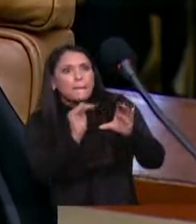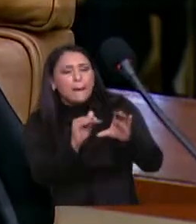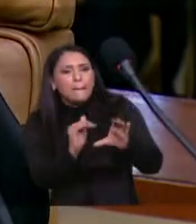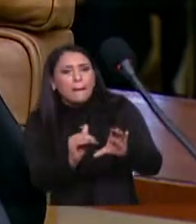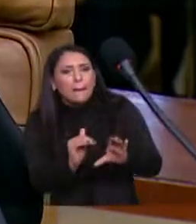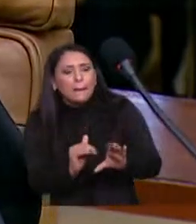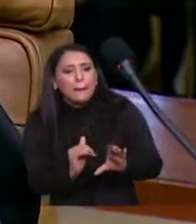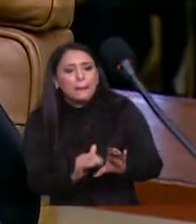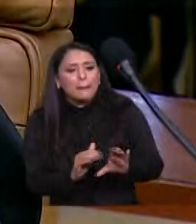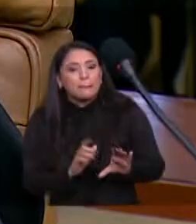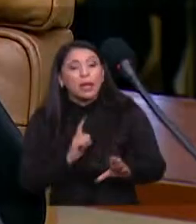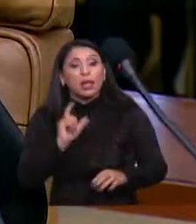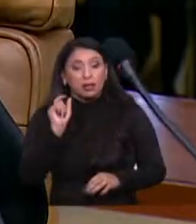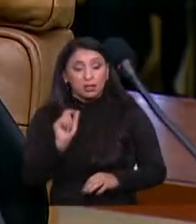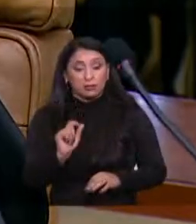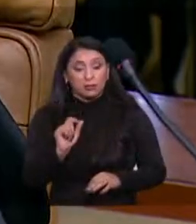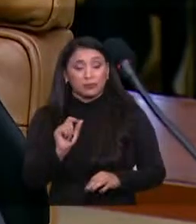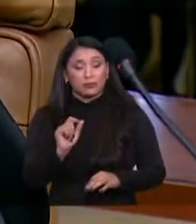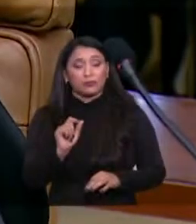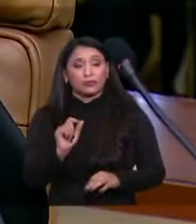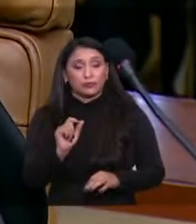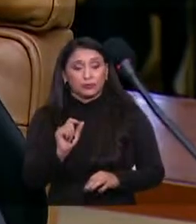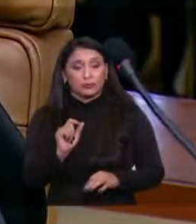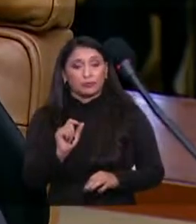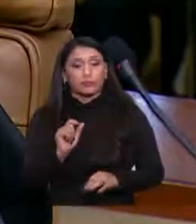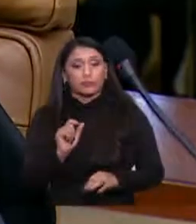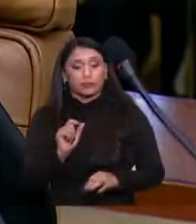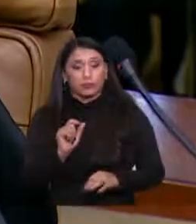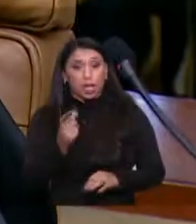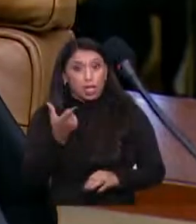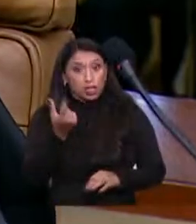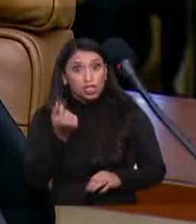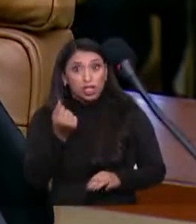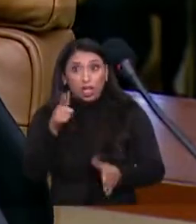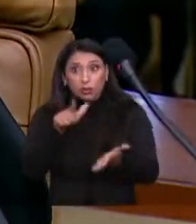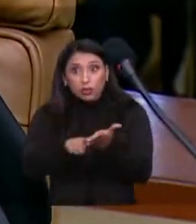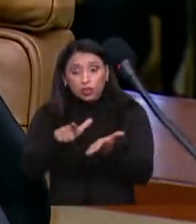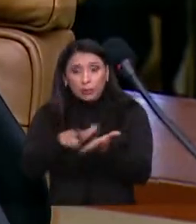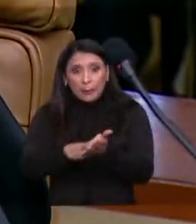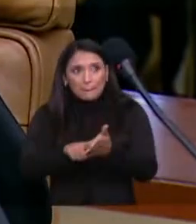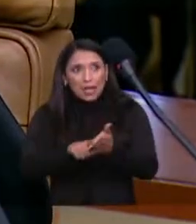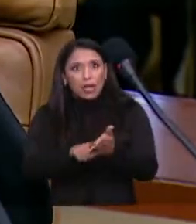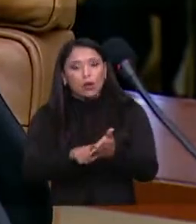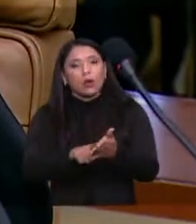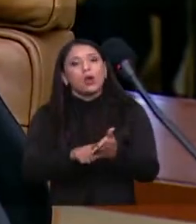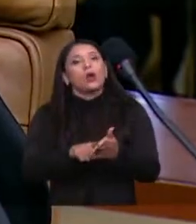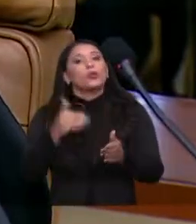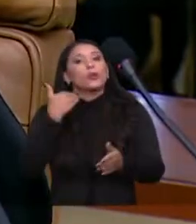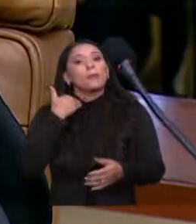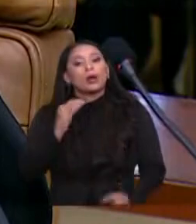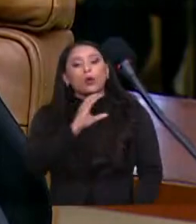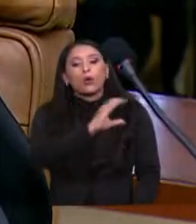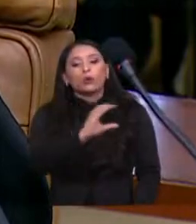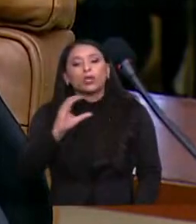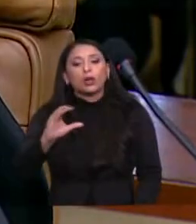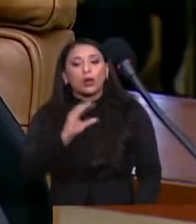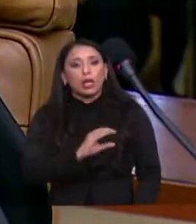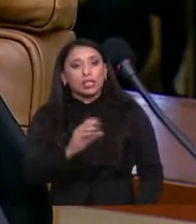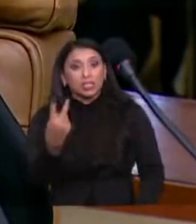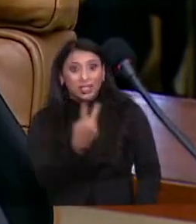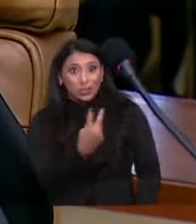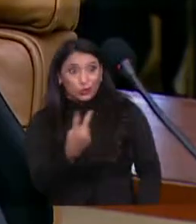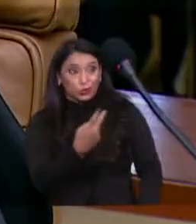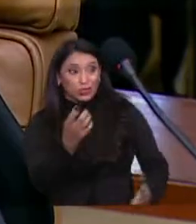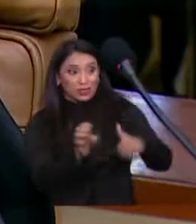em valores esse depositados em espécie nas contas correntes de ambas as